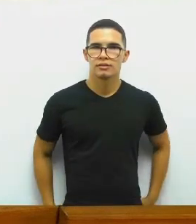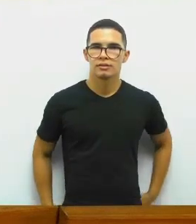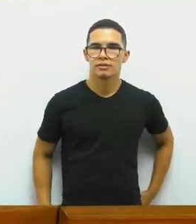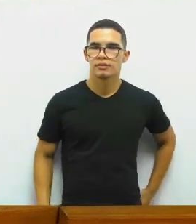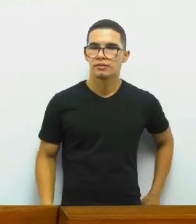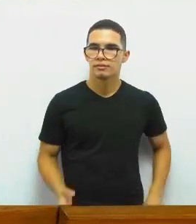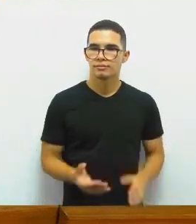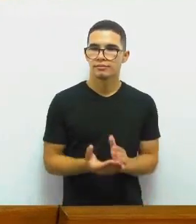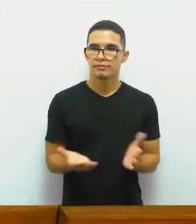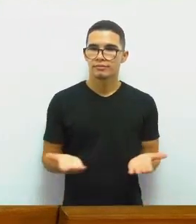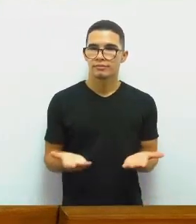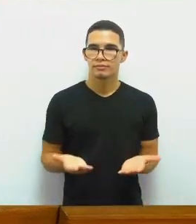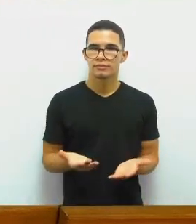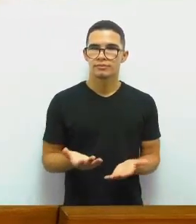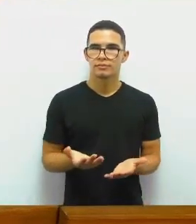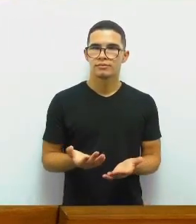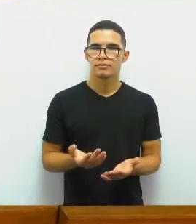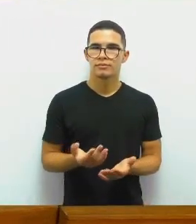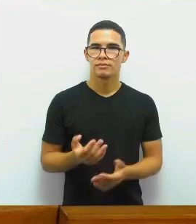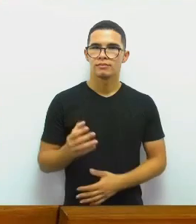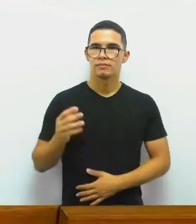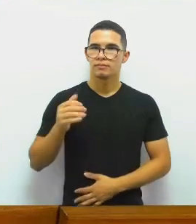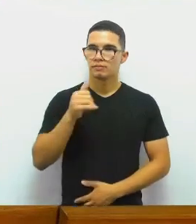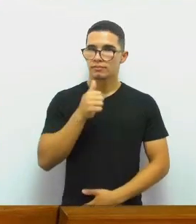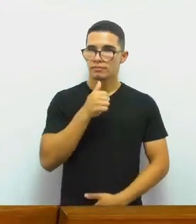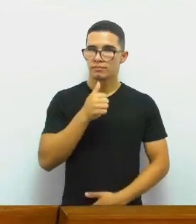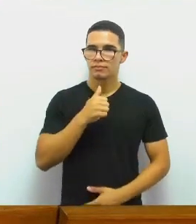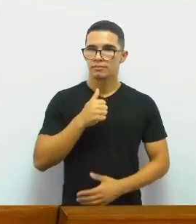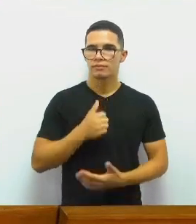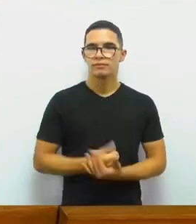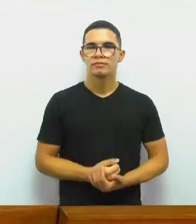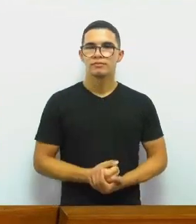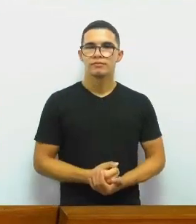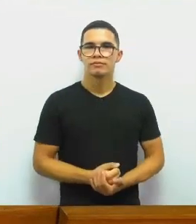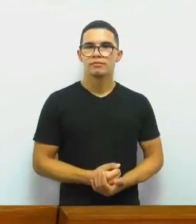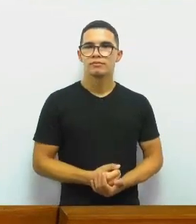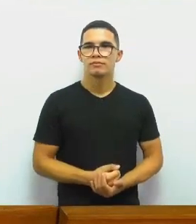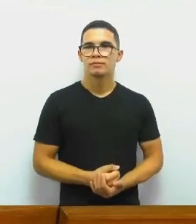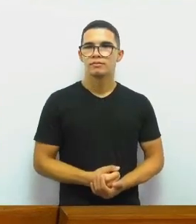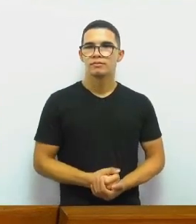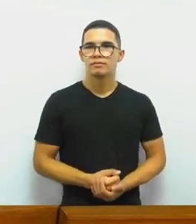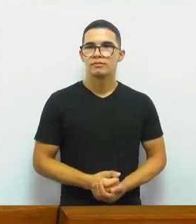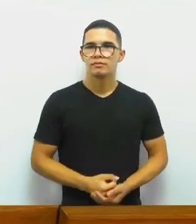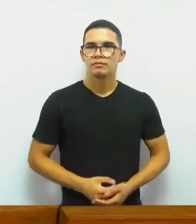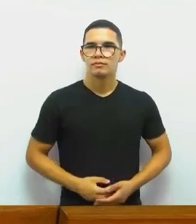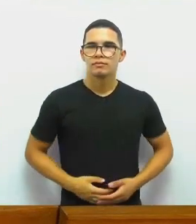Com a palavra, cerimonial da casa. Bom dia, senhores